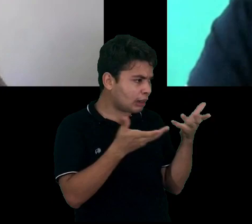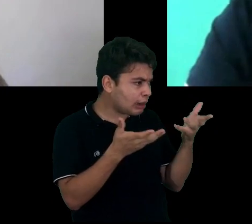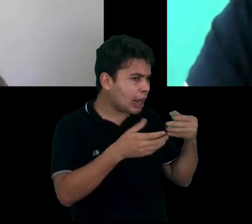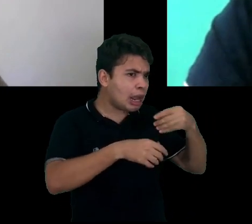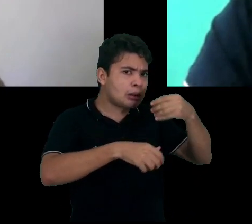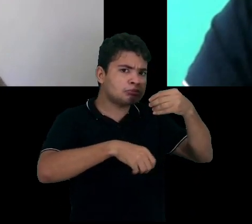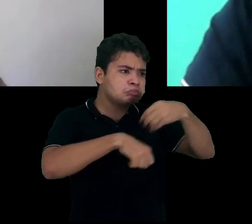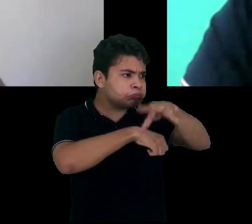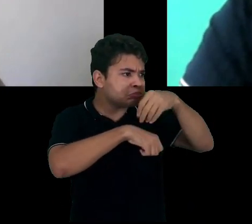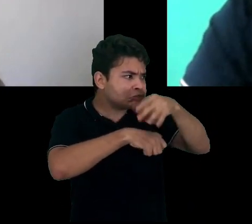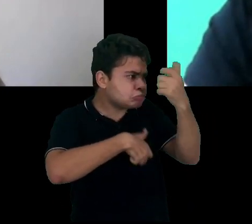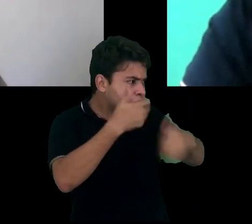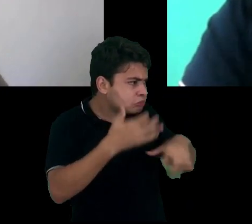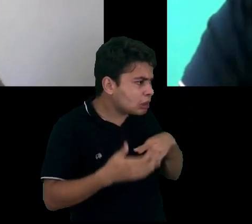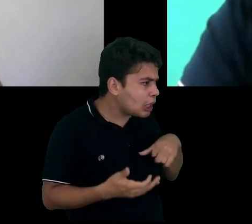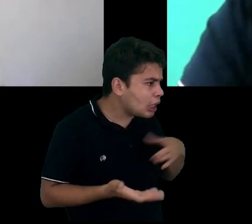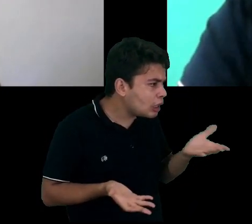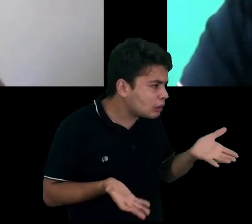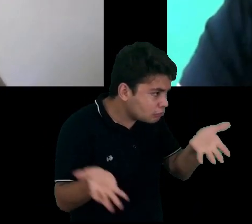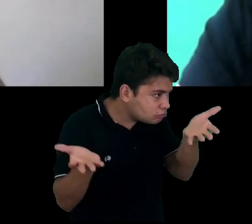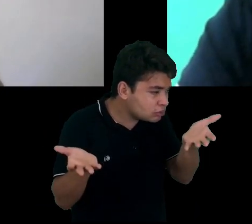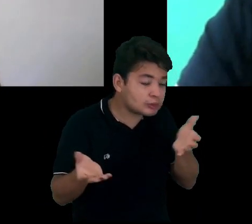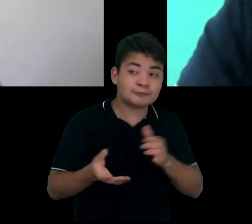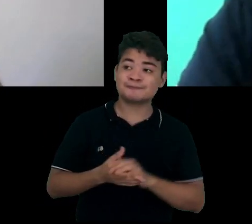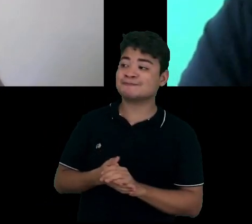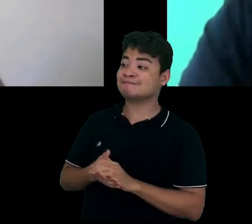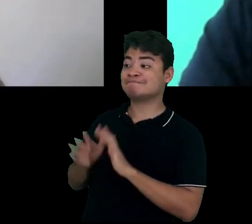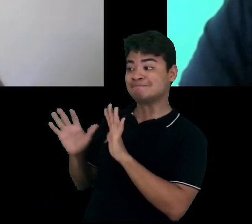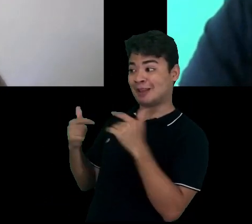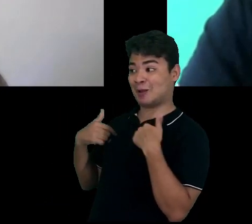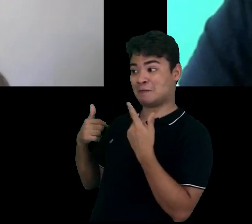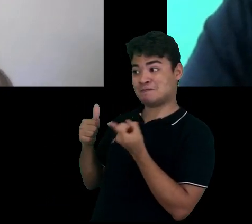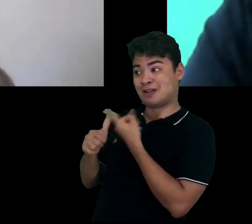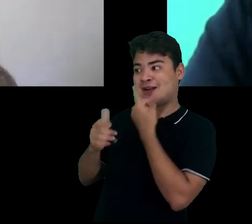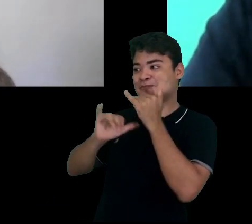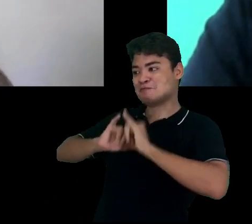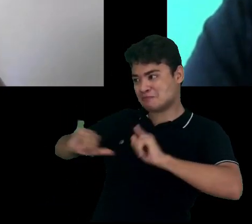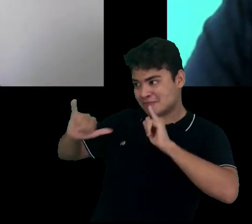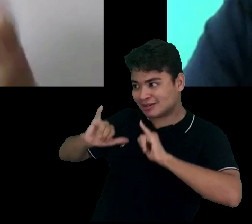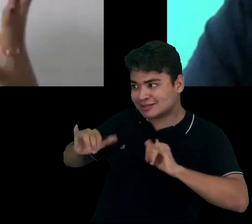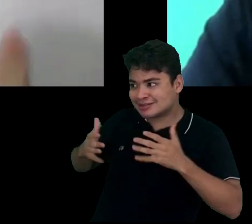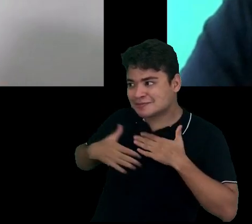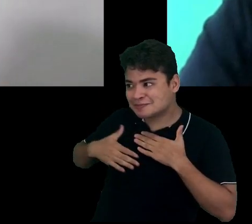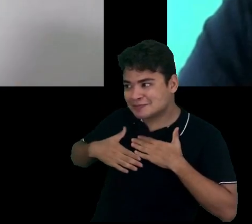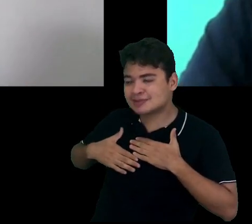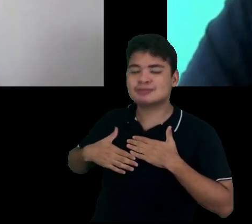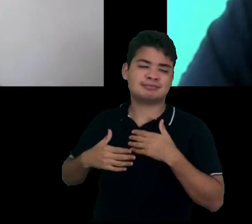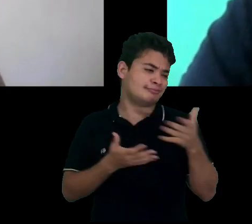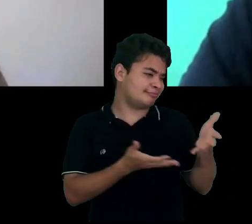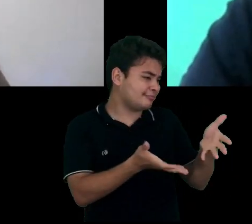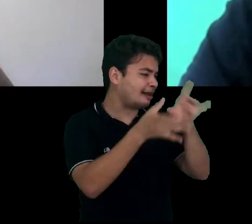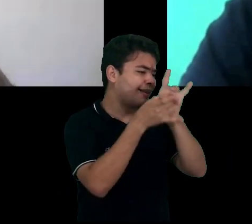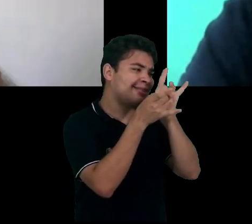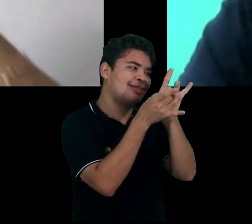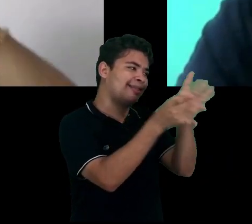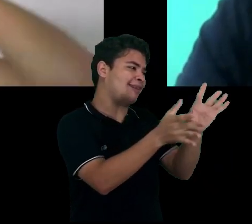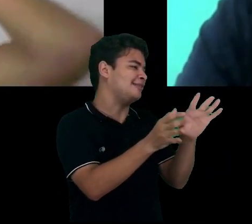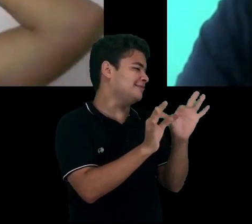aqui pro pessoal? Olha, eu quero fazer o meu merchan. Com certeza, fique à